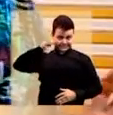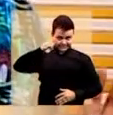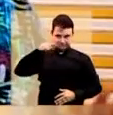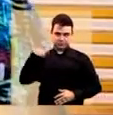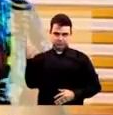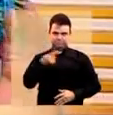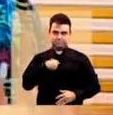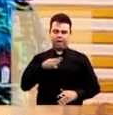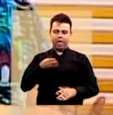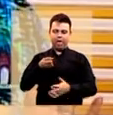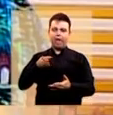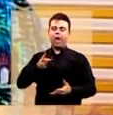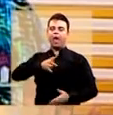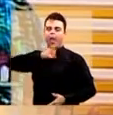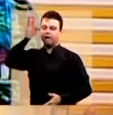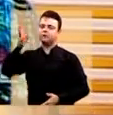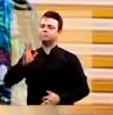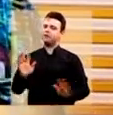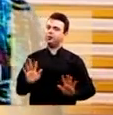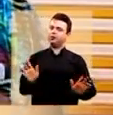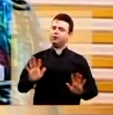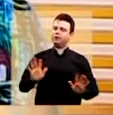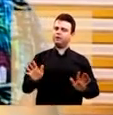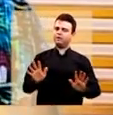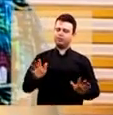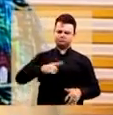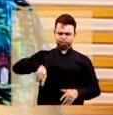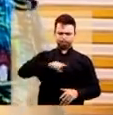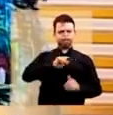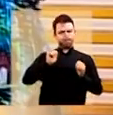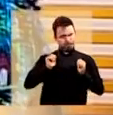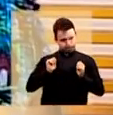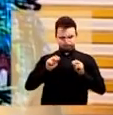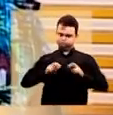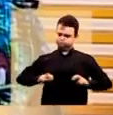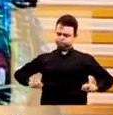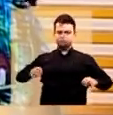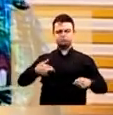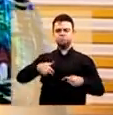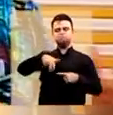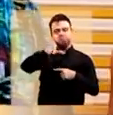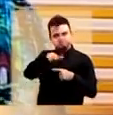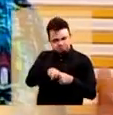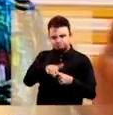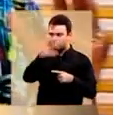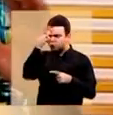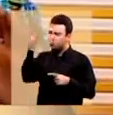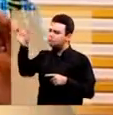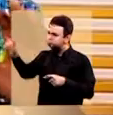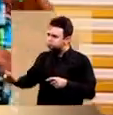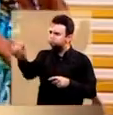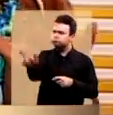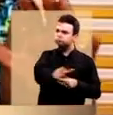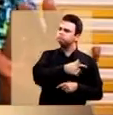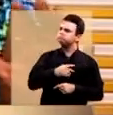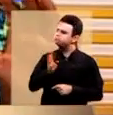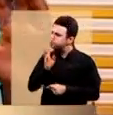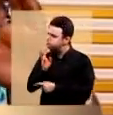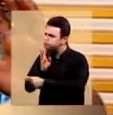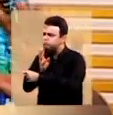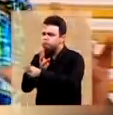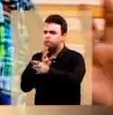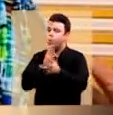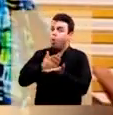fala, não atravessa o samba. Porque a gente não atravessa. Você chega na roda de samba, você vai conhecer as pessoas que